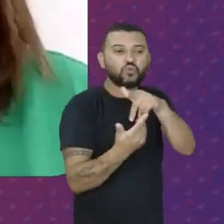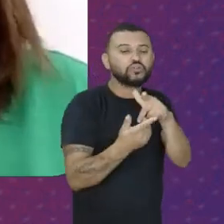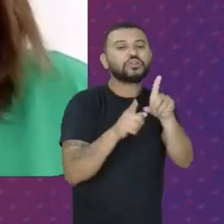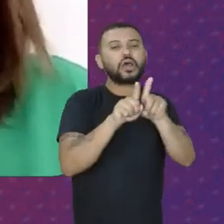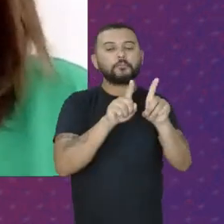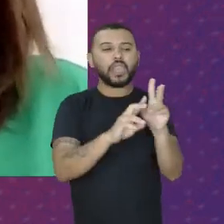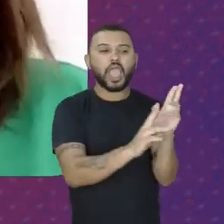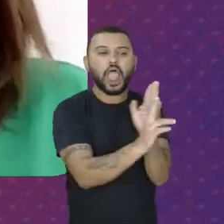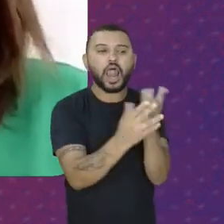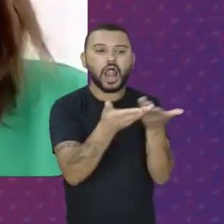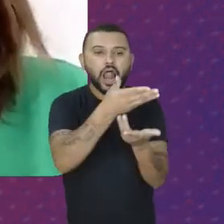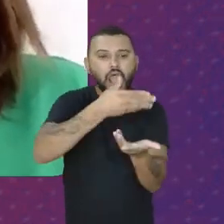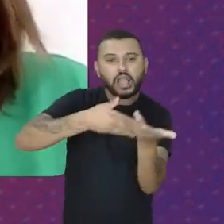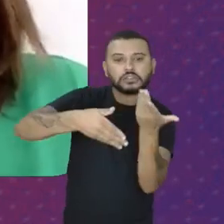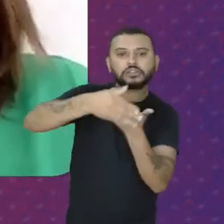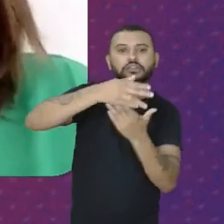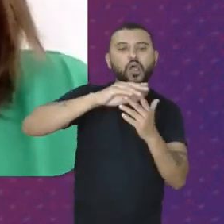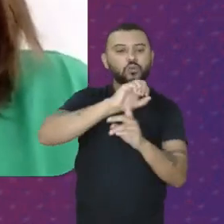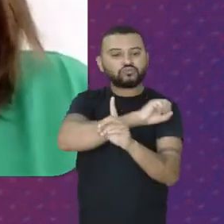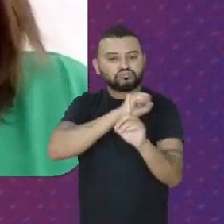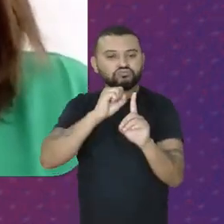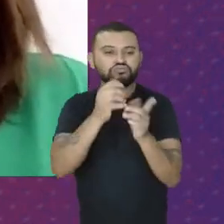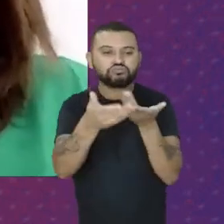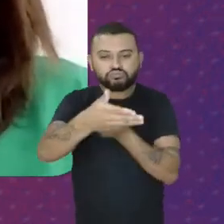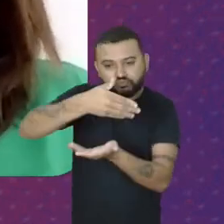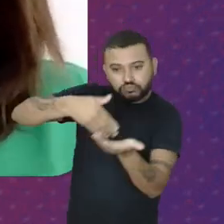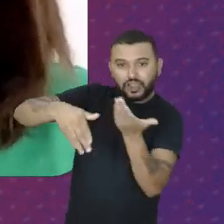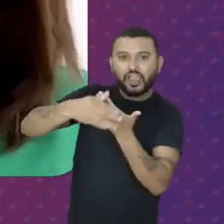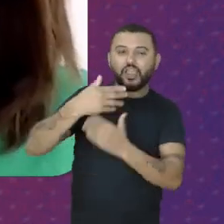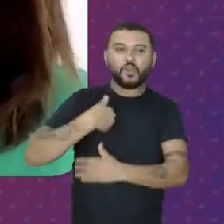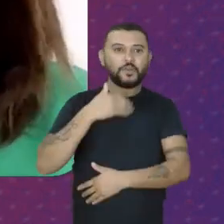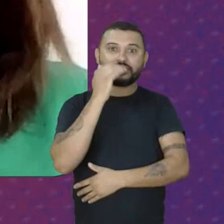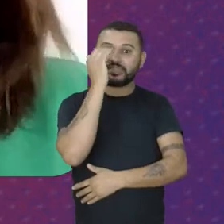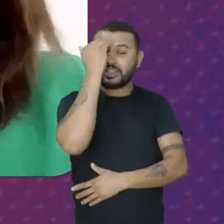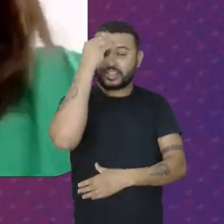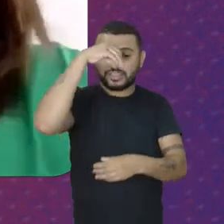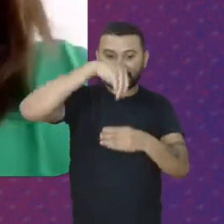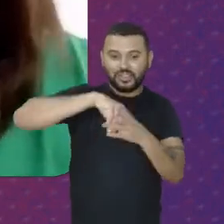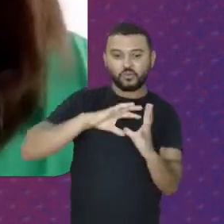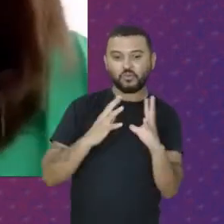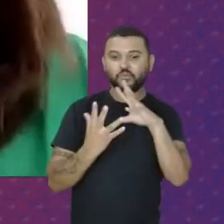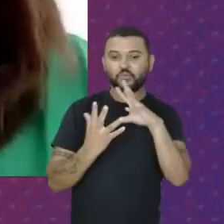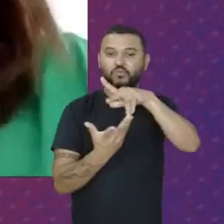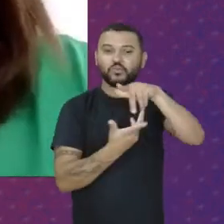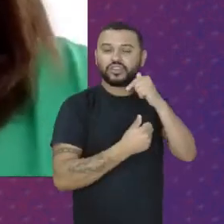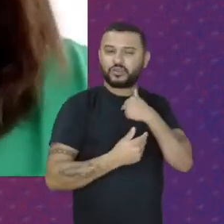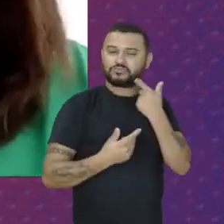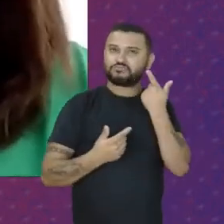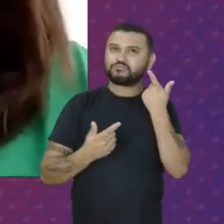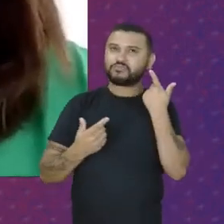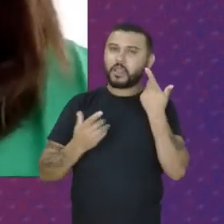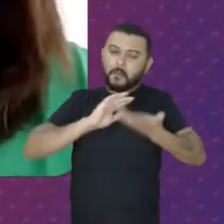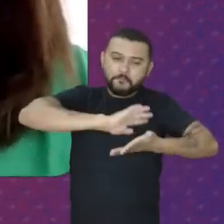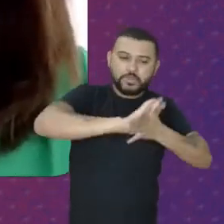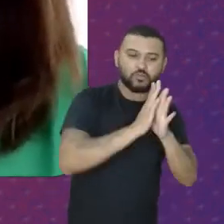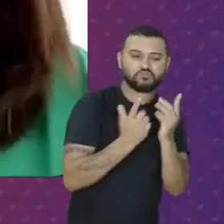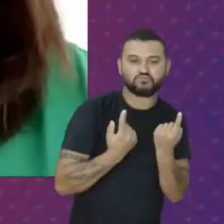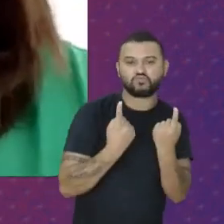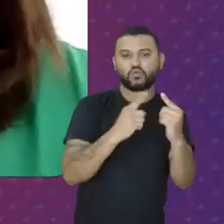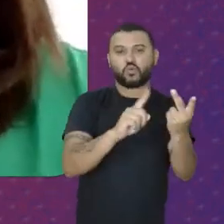sociais, e foi me entendendo no mundo, que eu enfrentei com o preconceito,